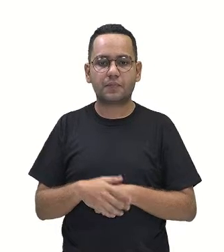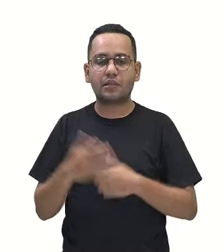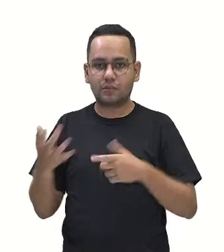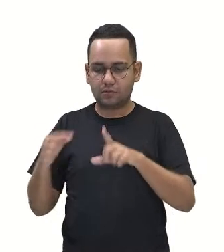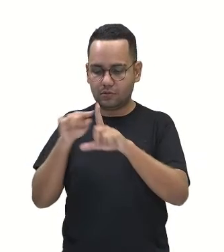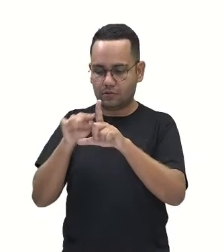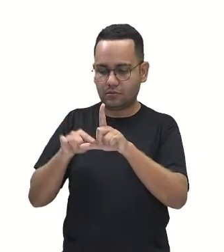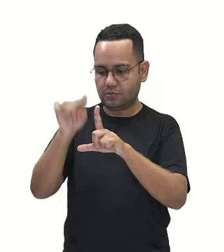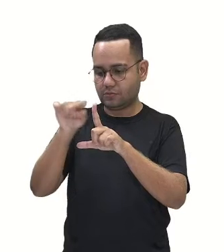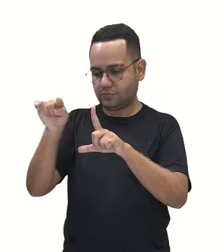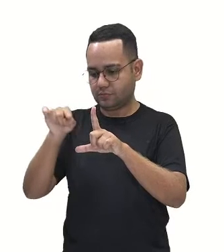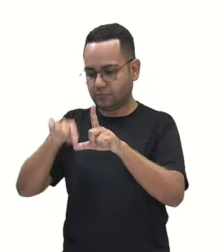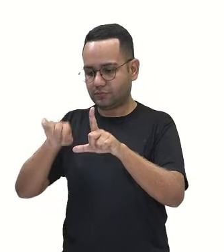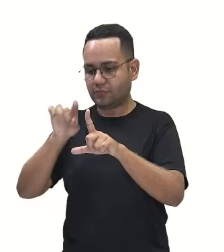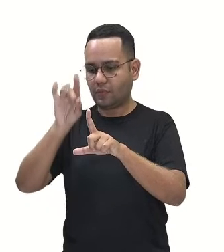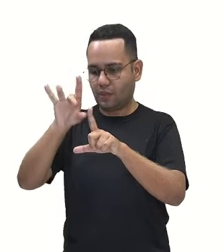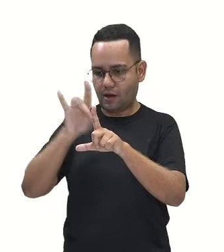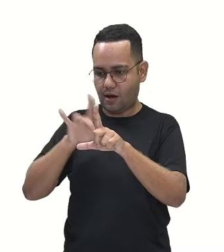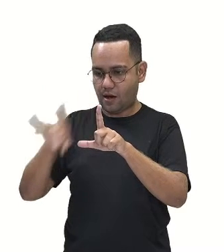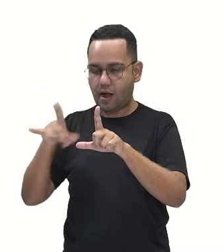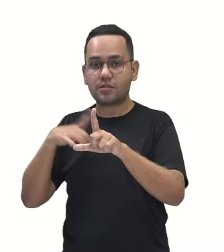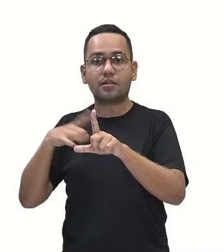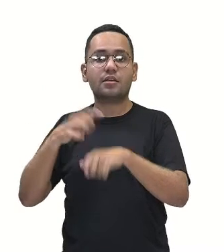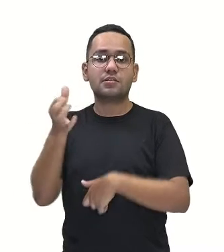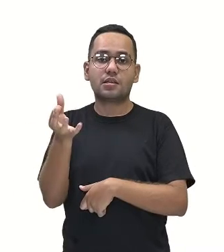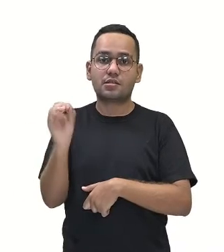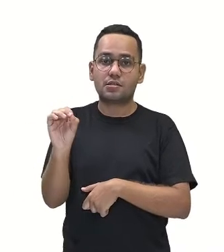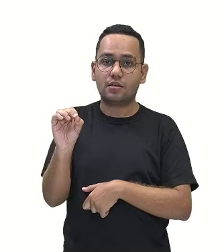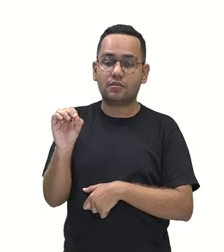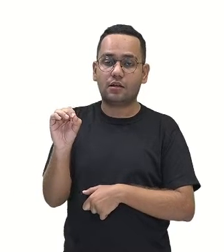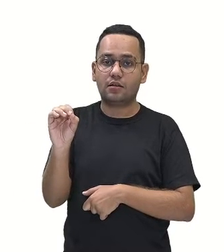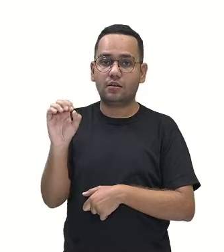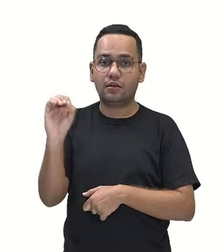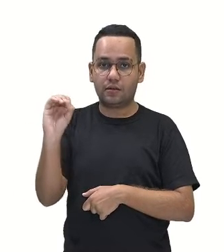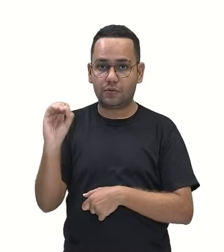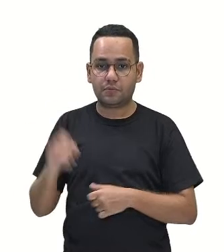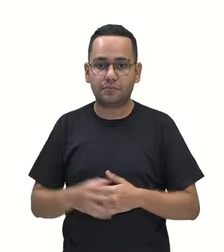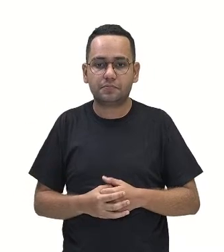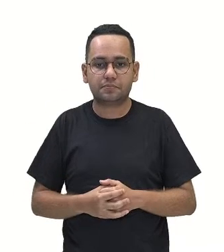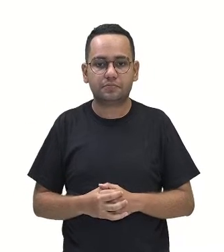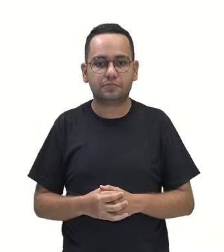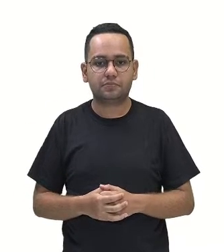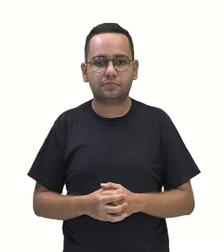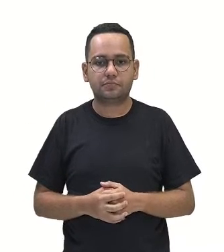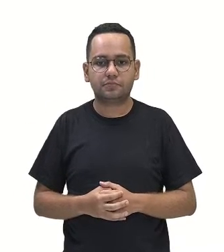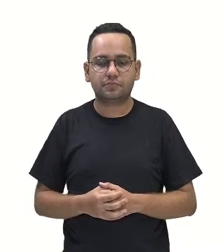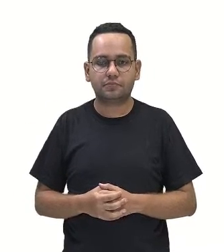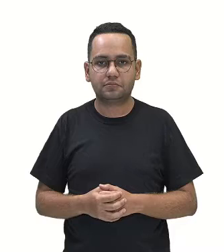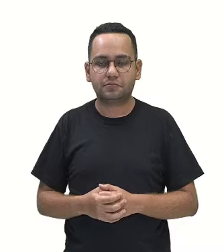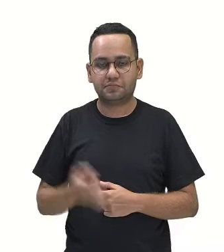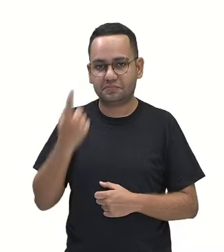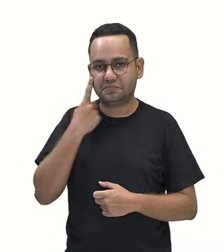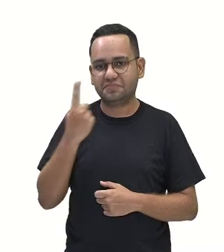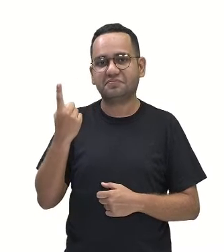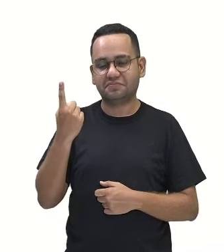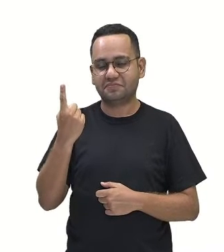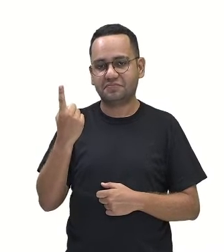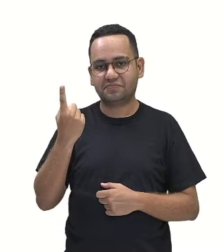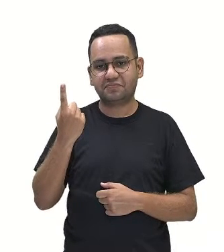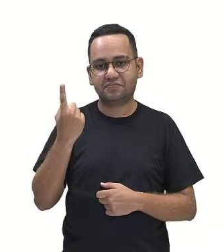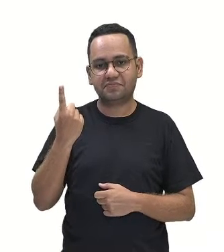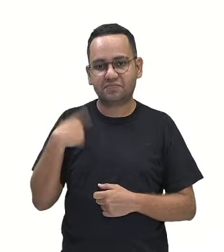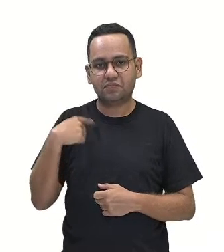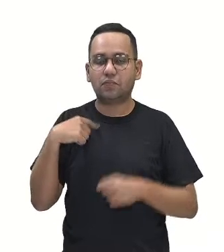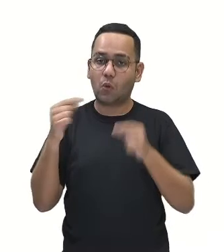ângulo desse aqui, mede 60 graus. Então, mais um exemplo aí de um